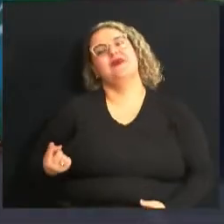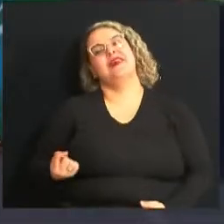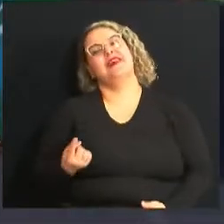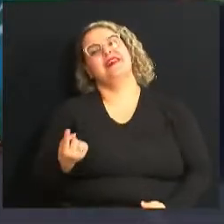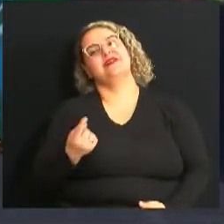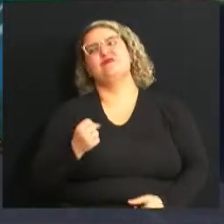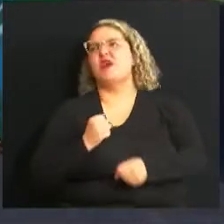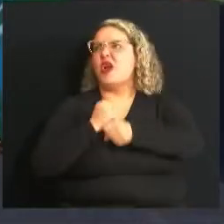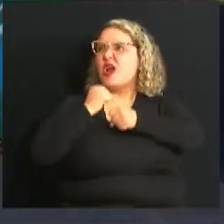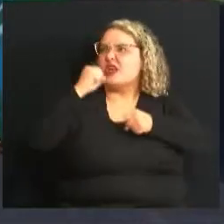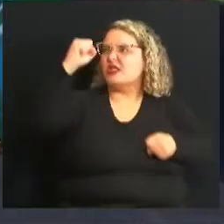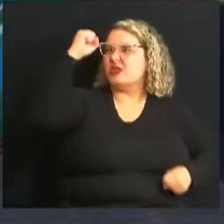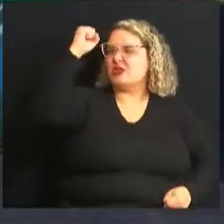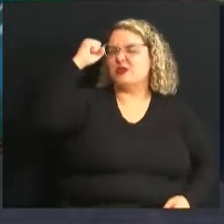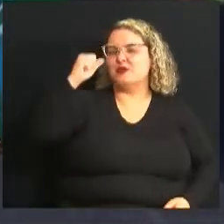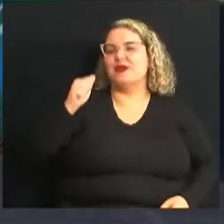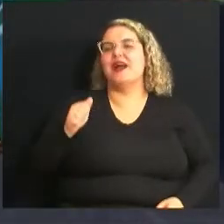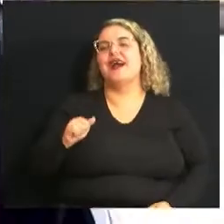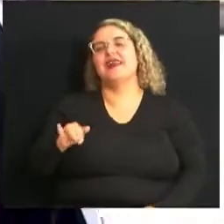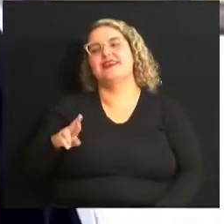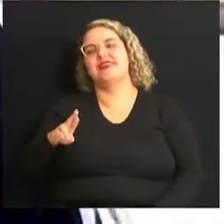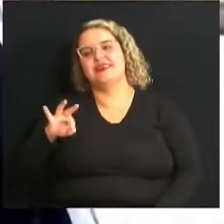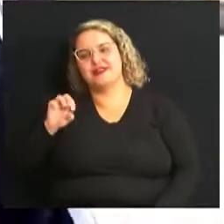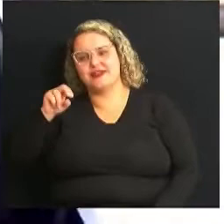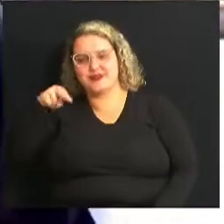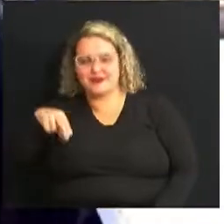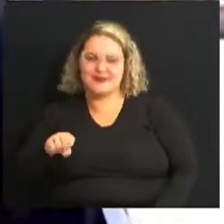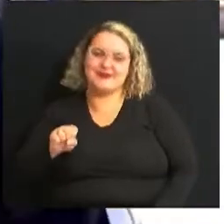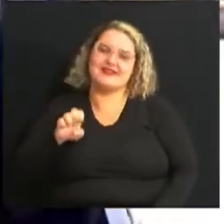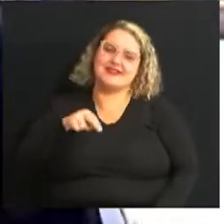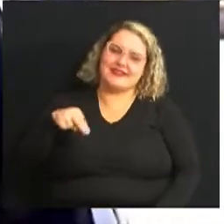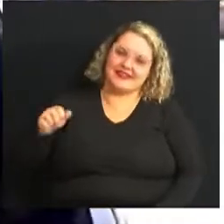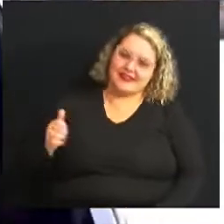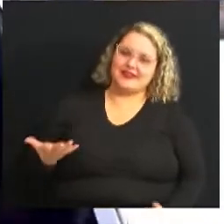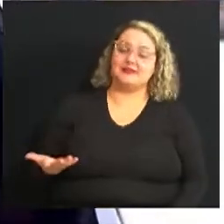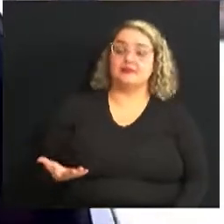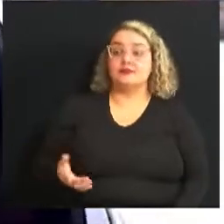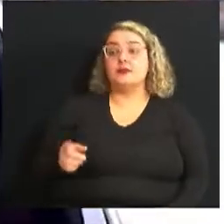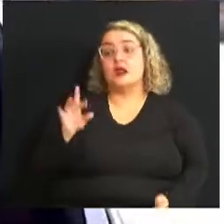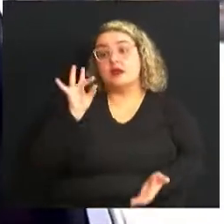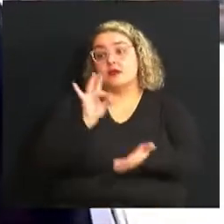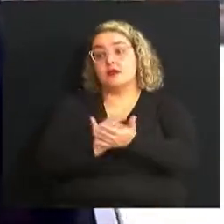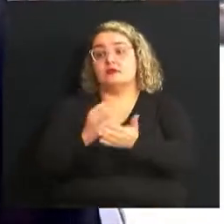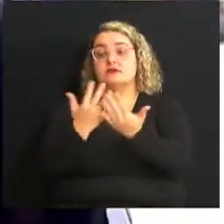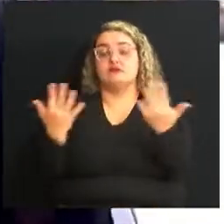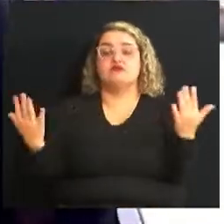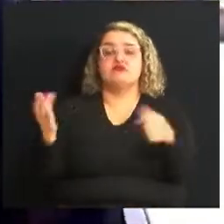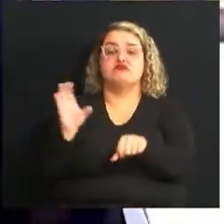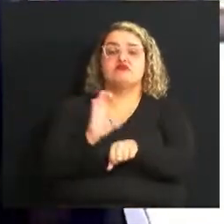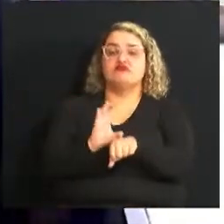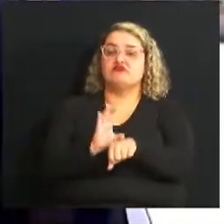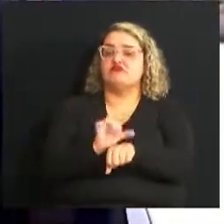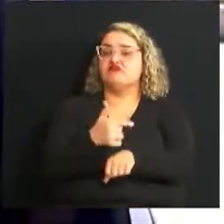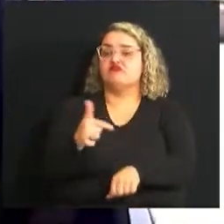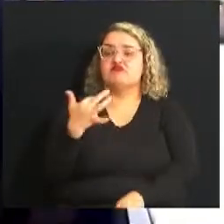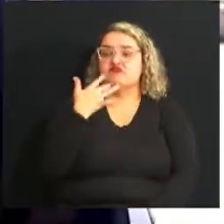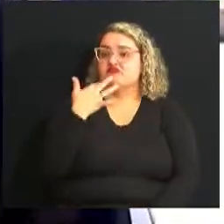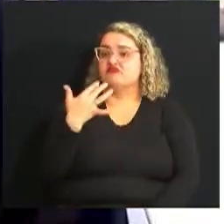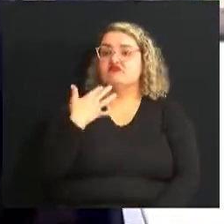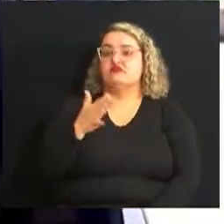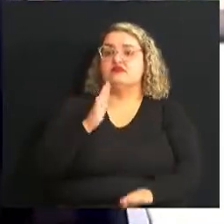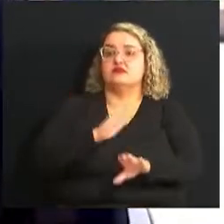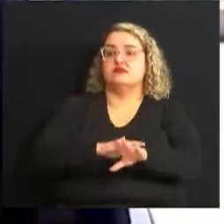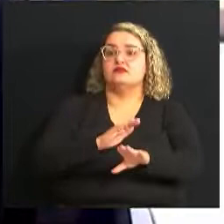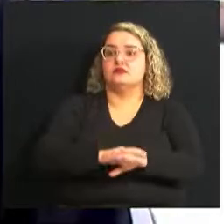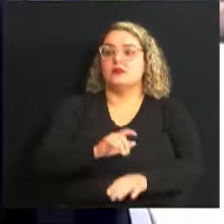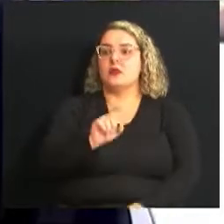campeão Ayrton Senna da Silva. Na verdade, esse muro era totalmente cinza, né? E nós, com uma ação de grafite